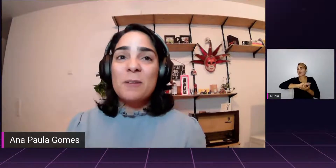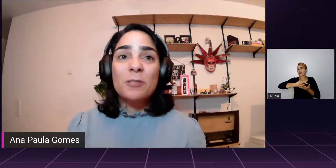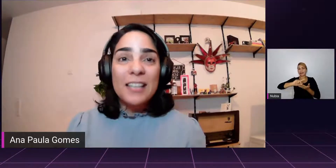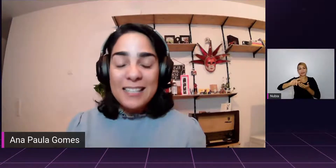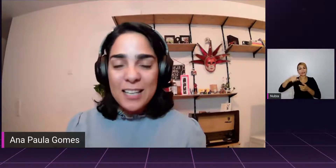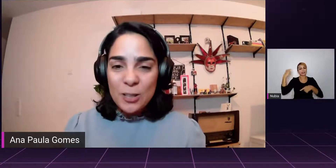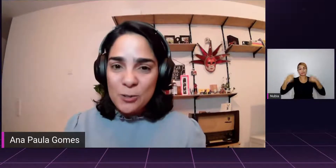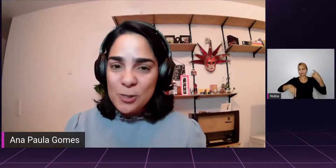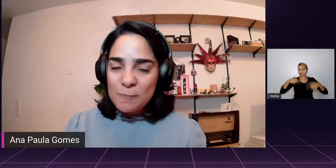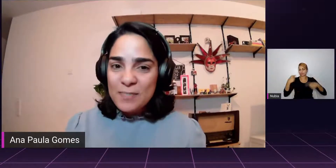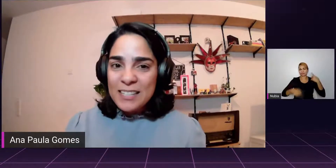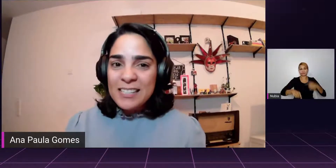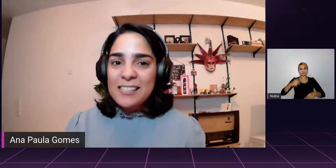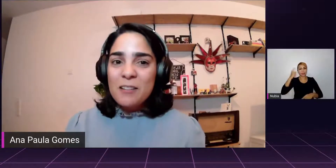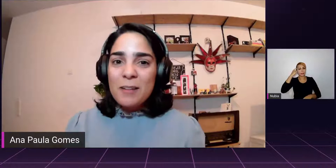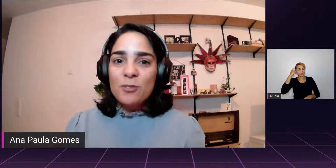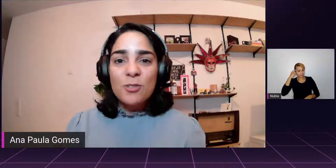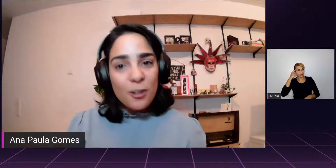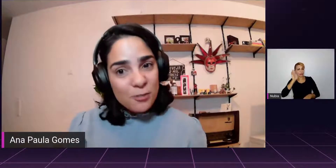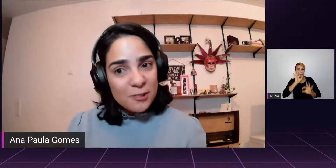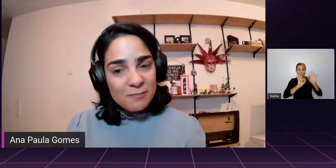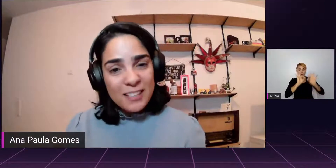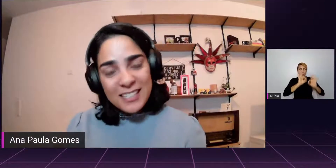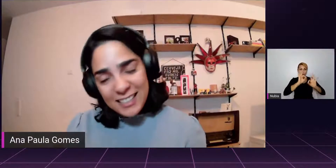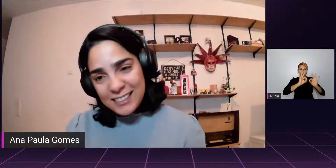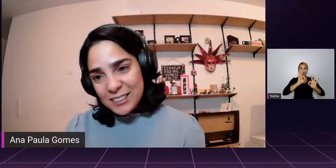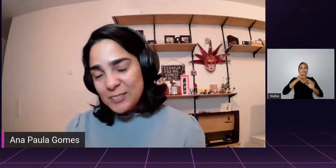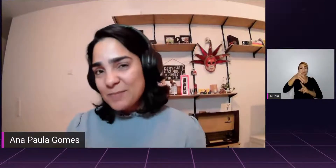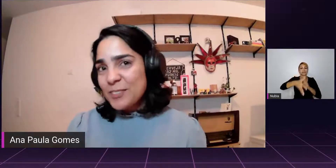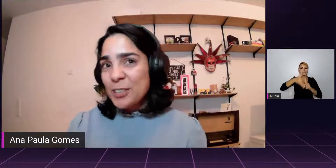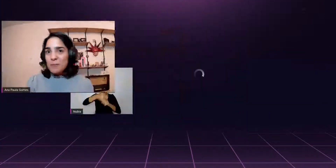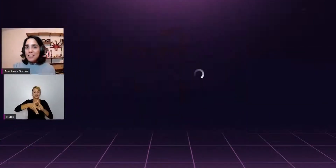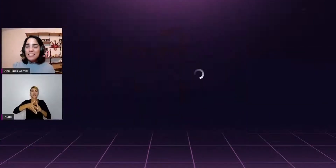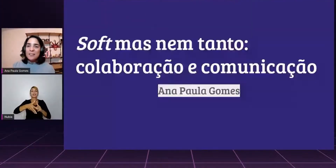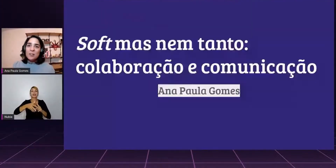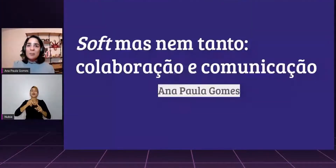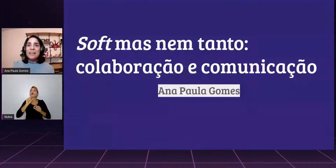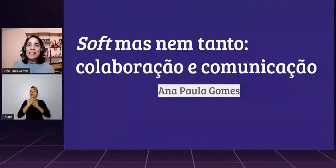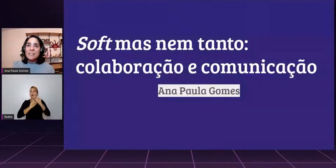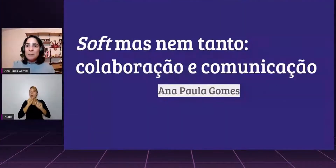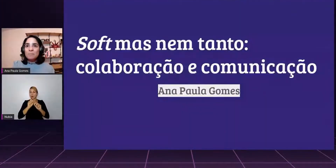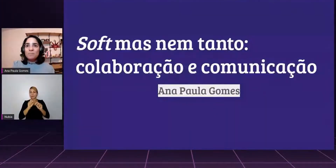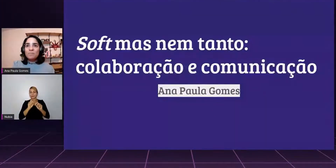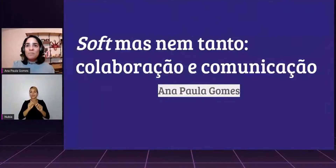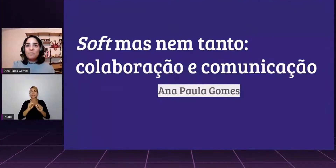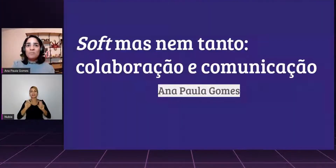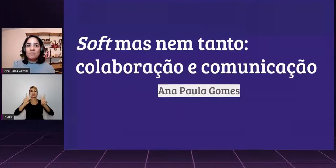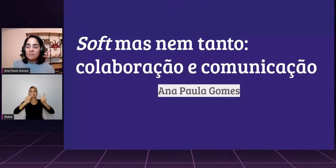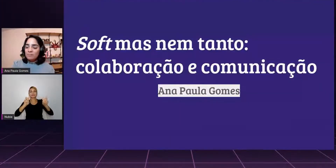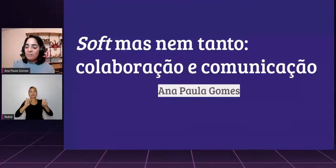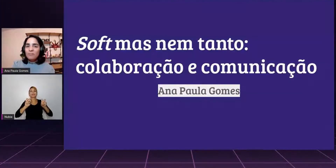para montar esse keynote. Chamado Soft, mas nem tanto. Colaboração e comunicação.